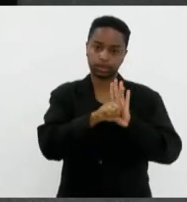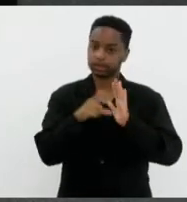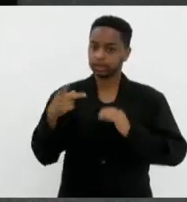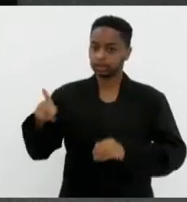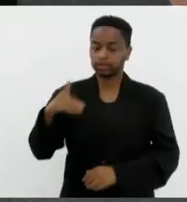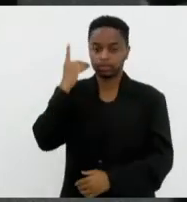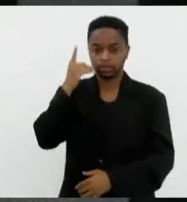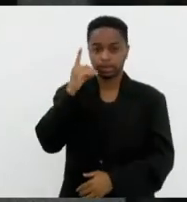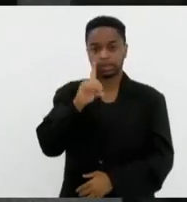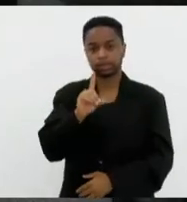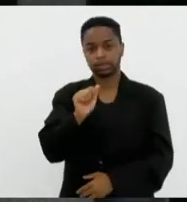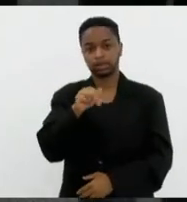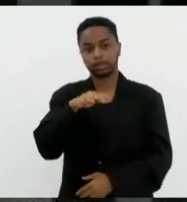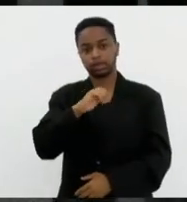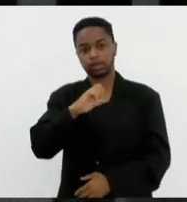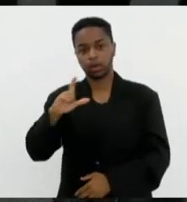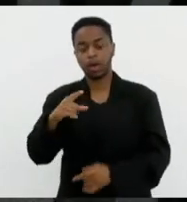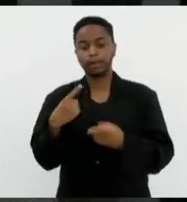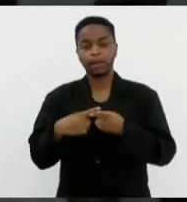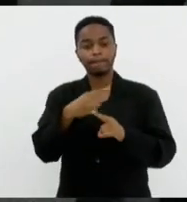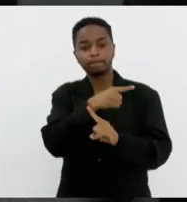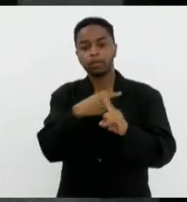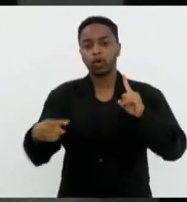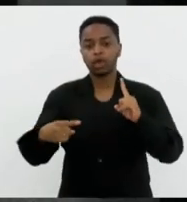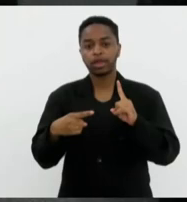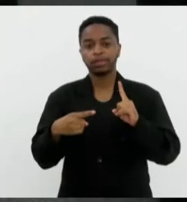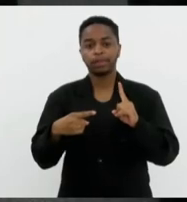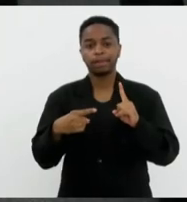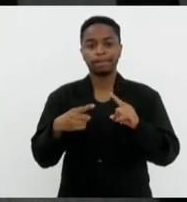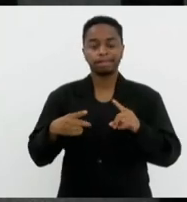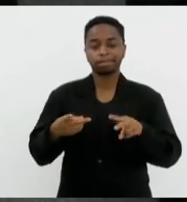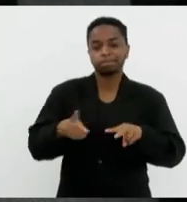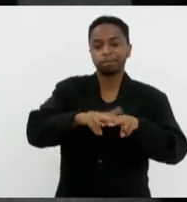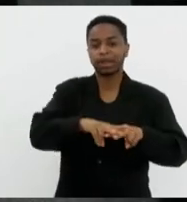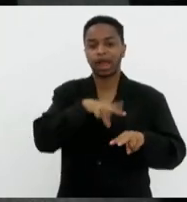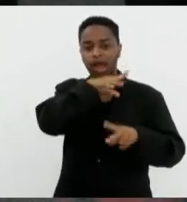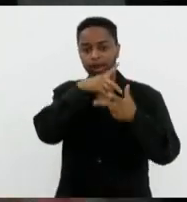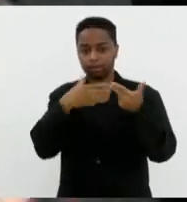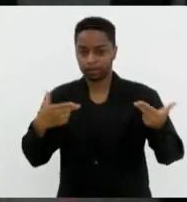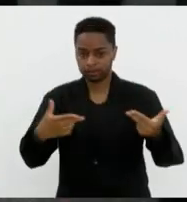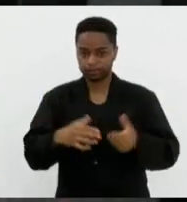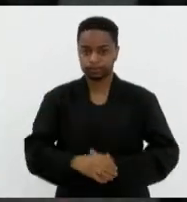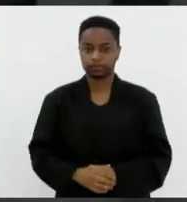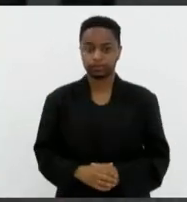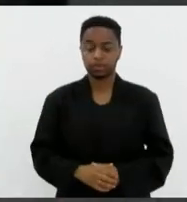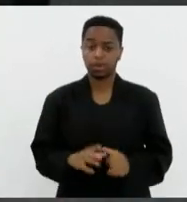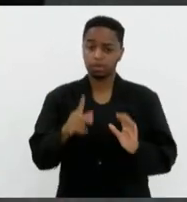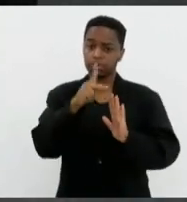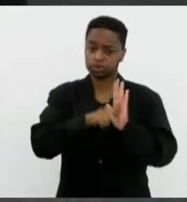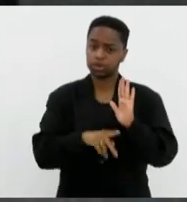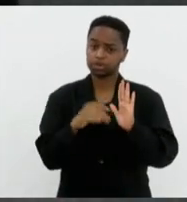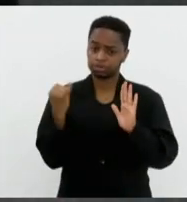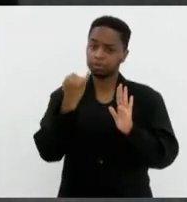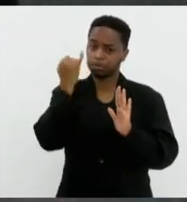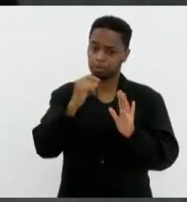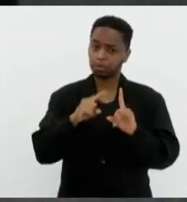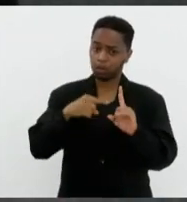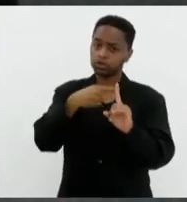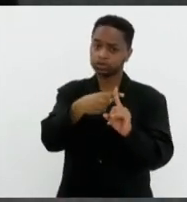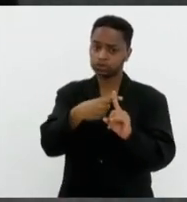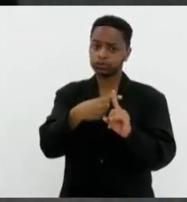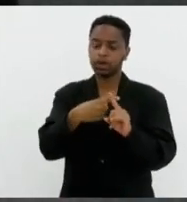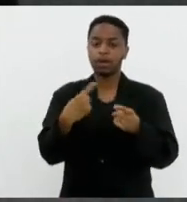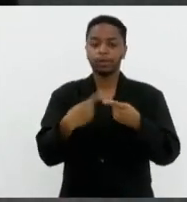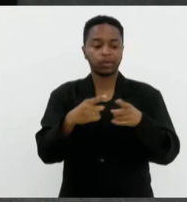Daniel Librelon, que proíbe o acorrentamento. É um projeto positivo, ele foi aperfeiçoado pelas